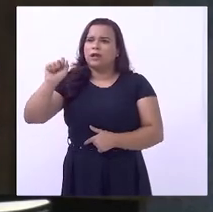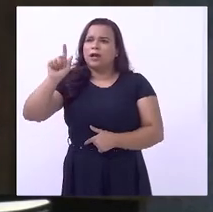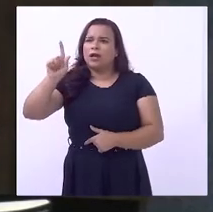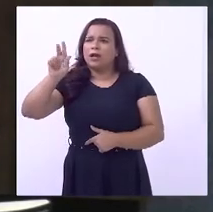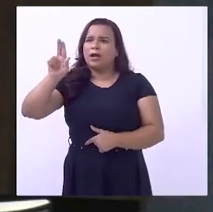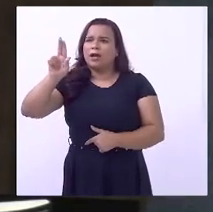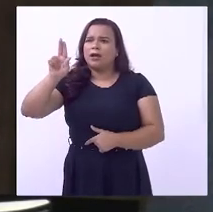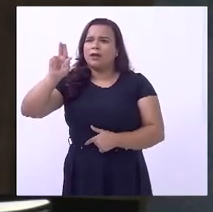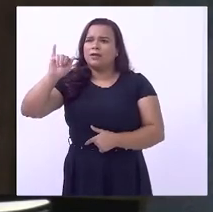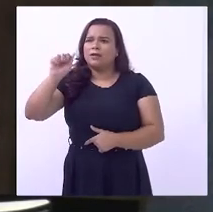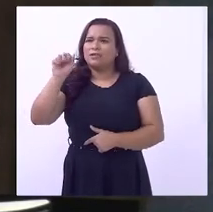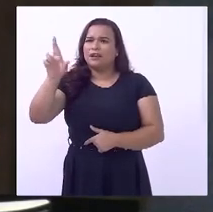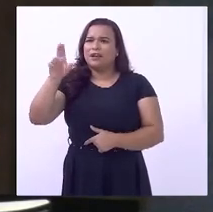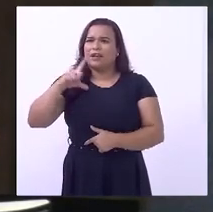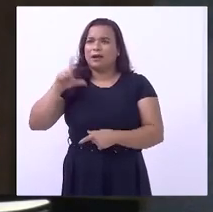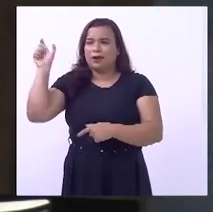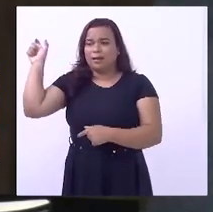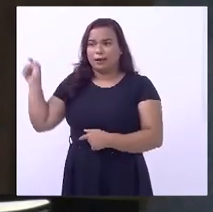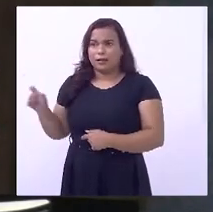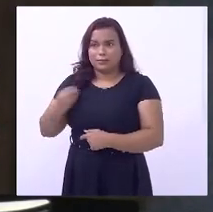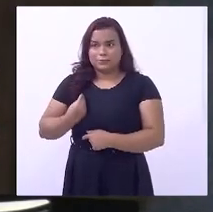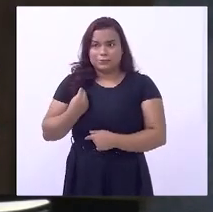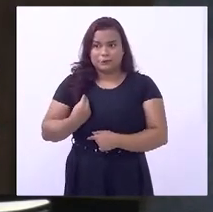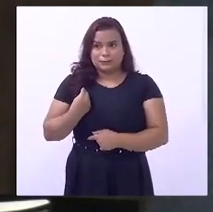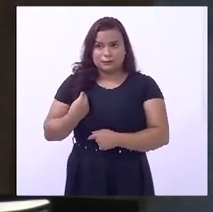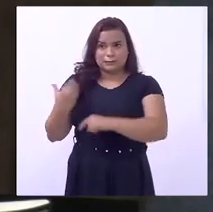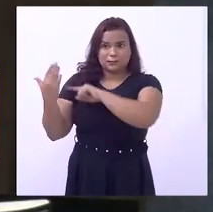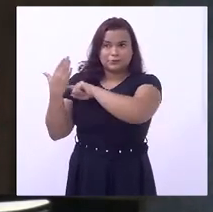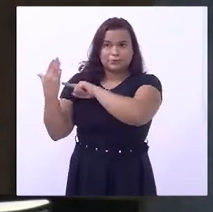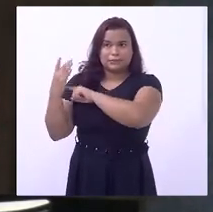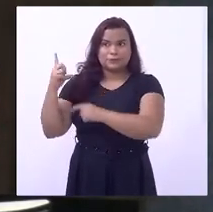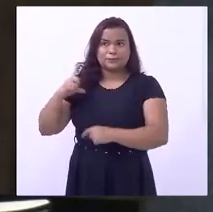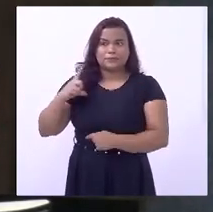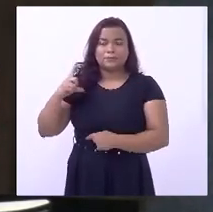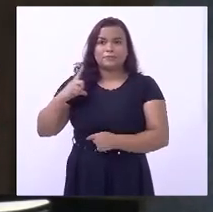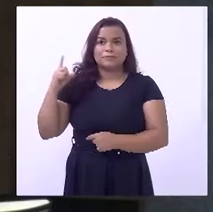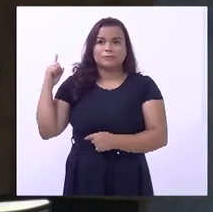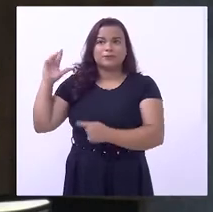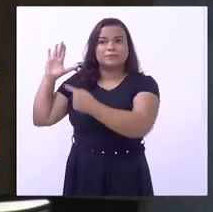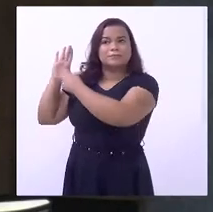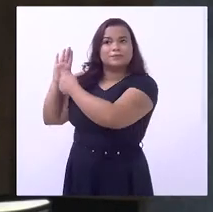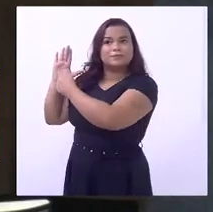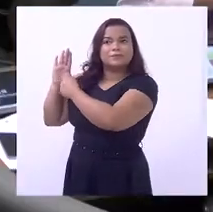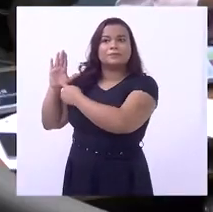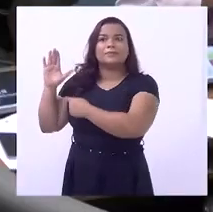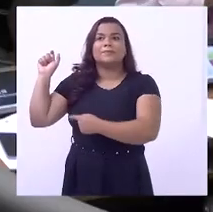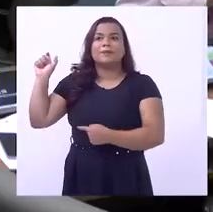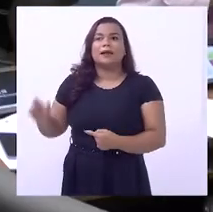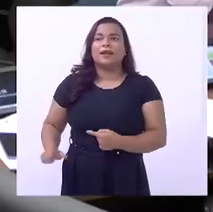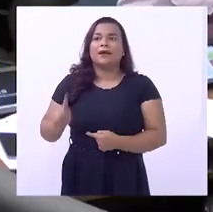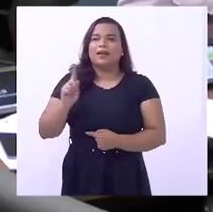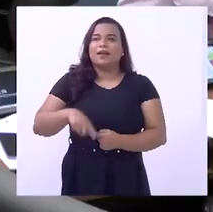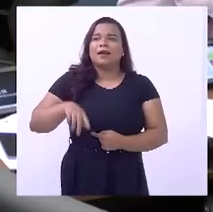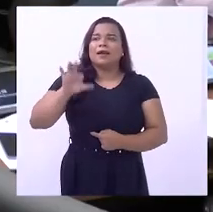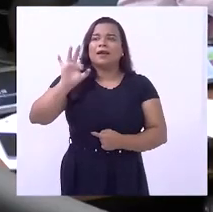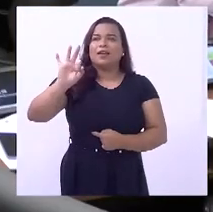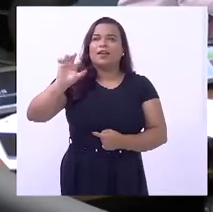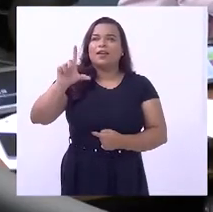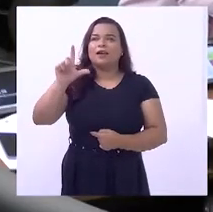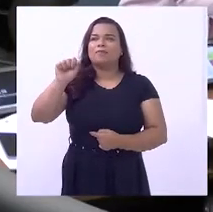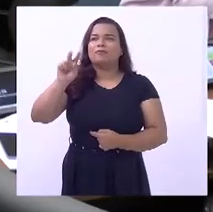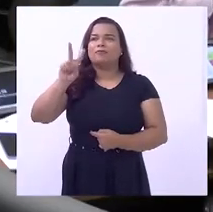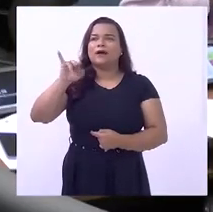interpretação, ela está ali atrás, conhecida como a popular Flavinha.